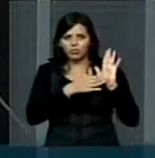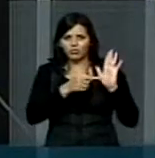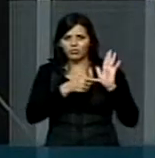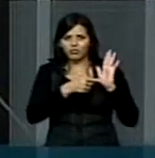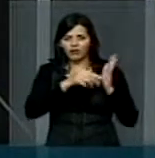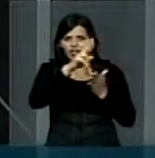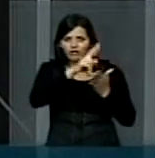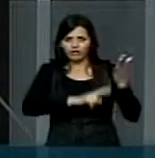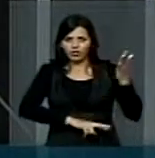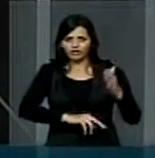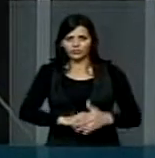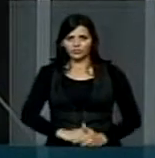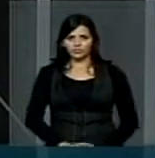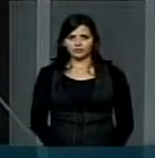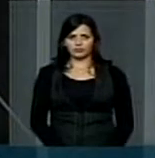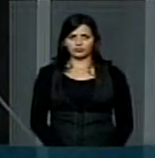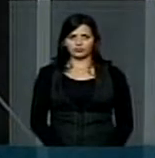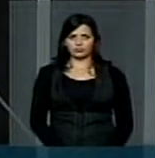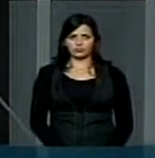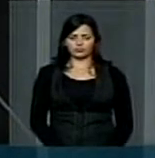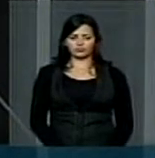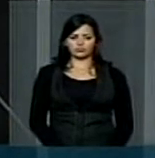nesse relatório.